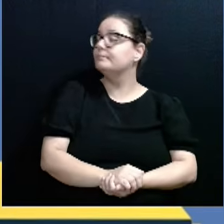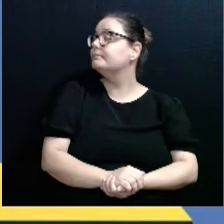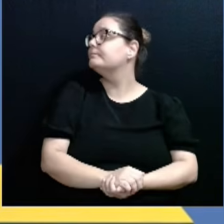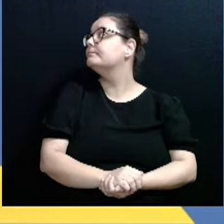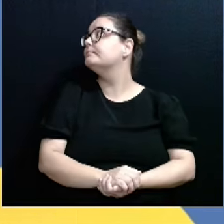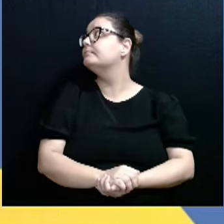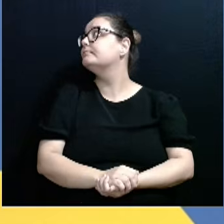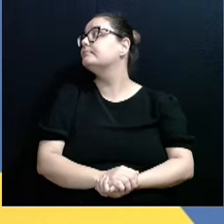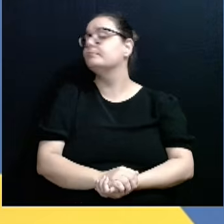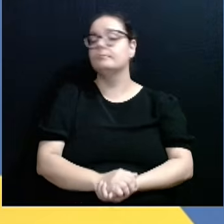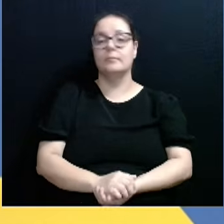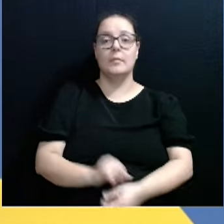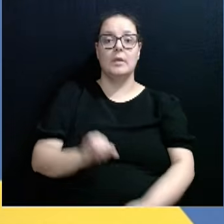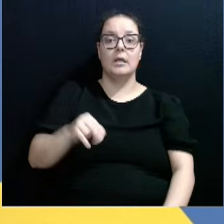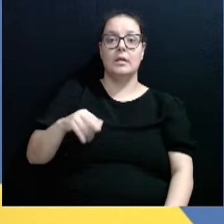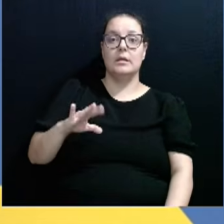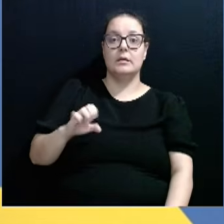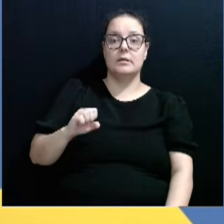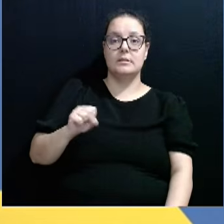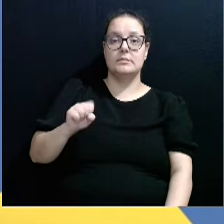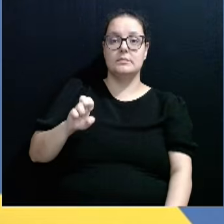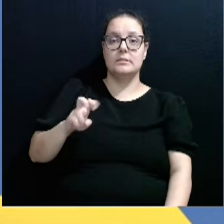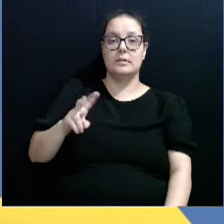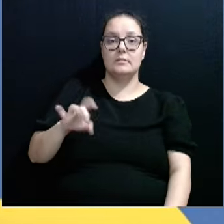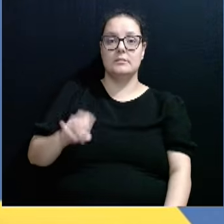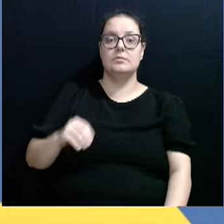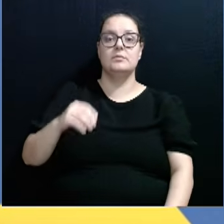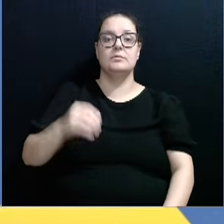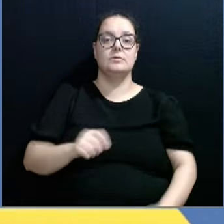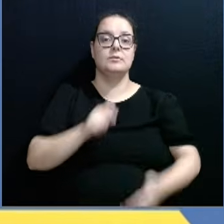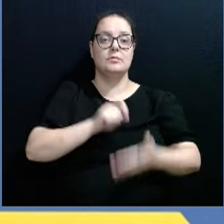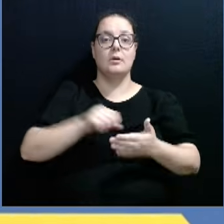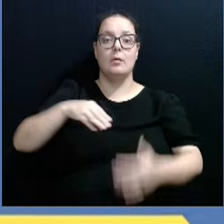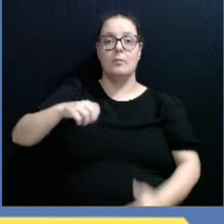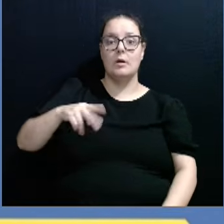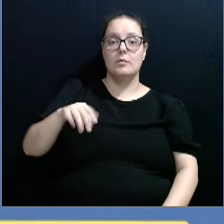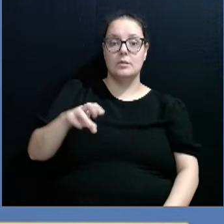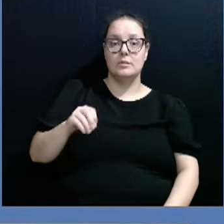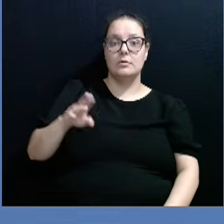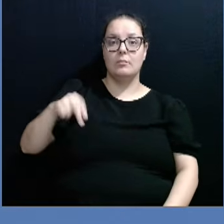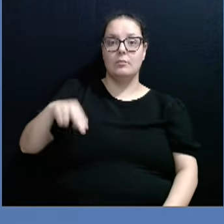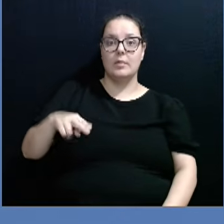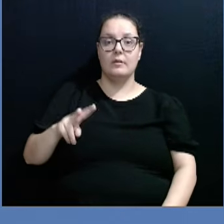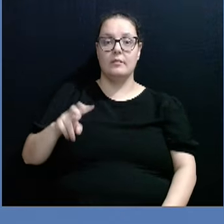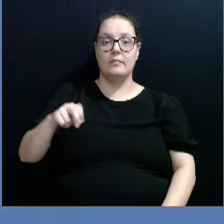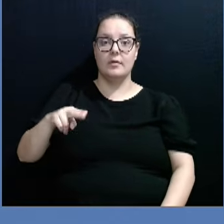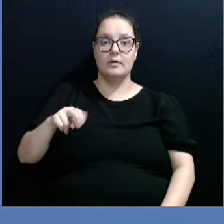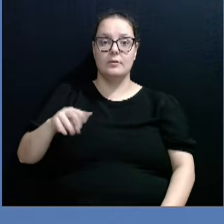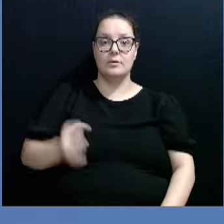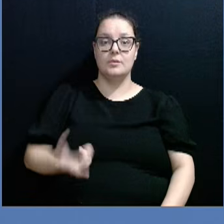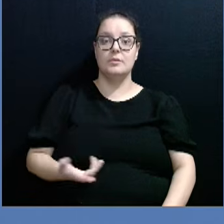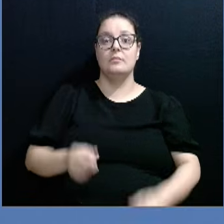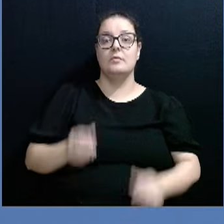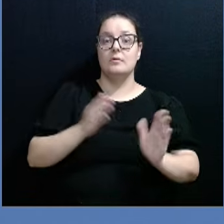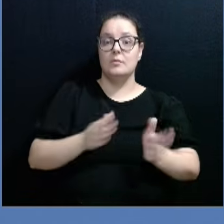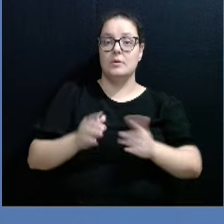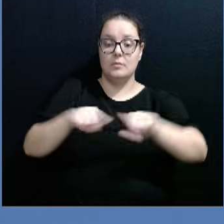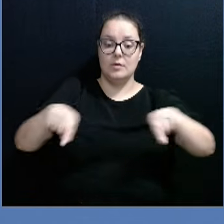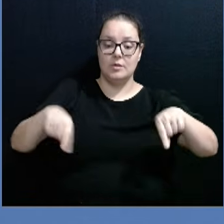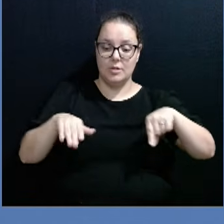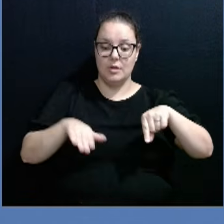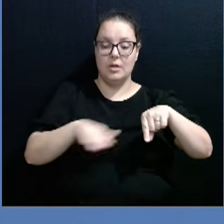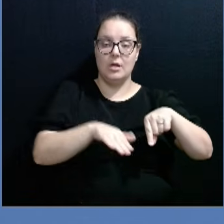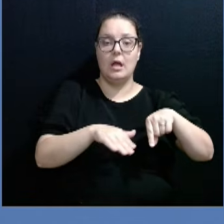Incansáveis, de Maurício Benvenuti, traz como empreendedores de garagem engolem tradicionais corporações e